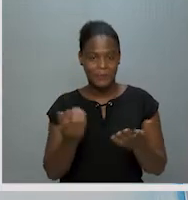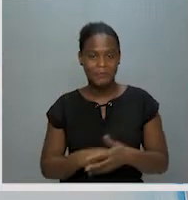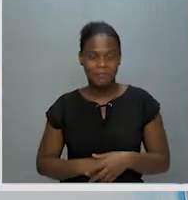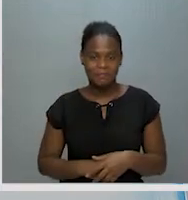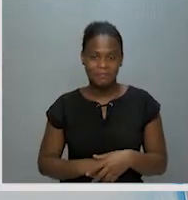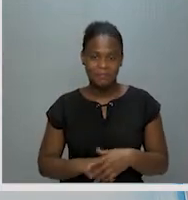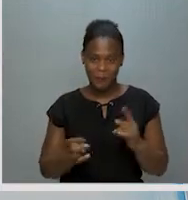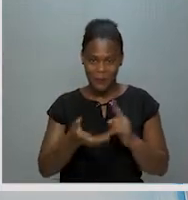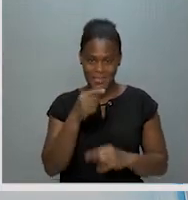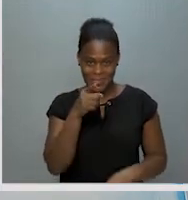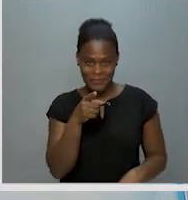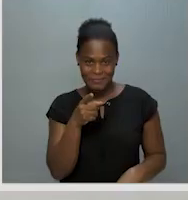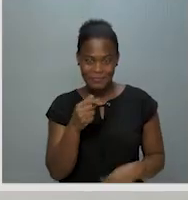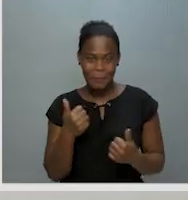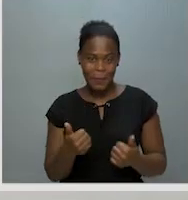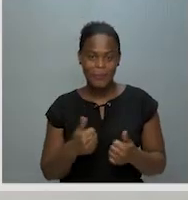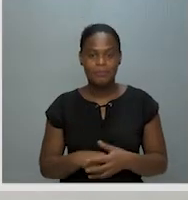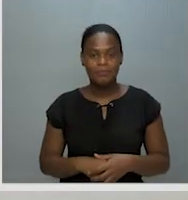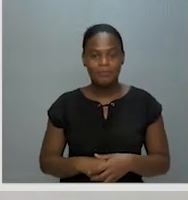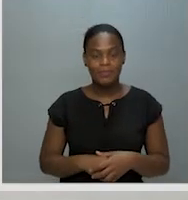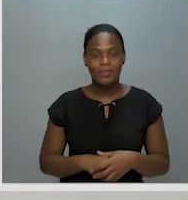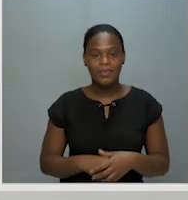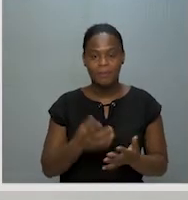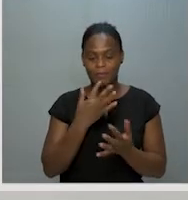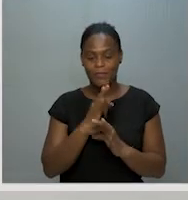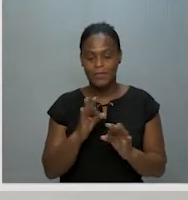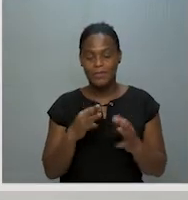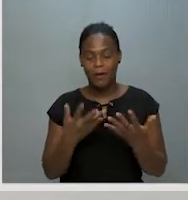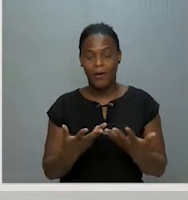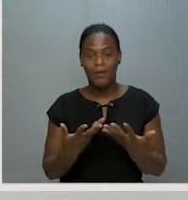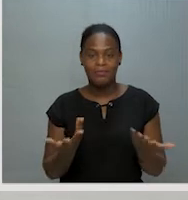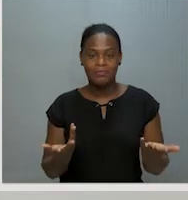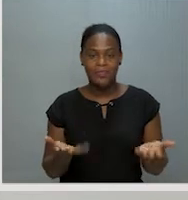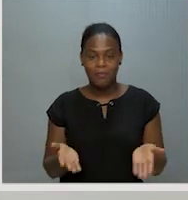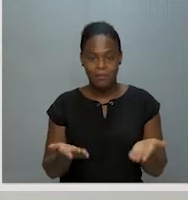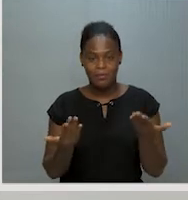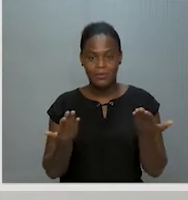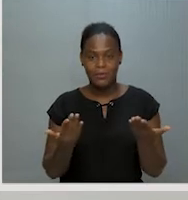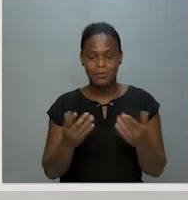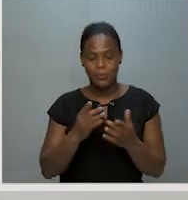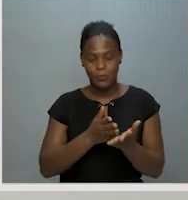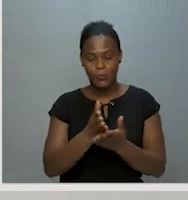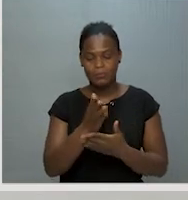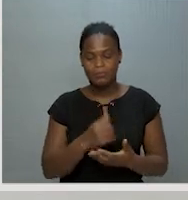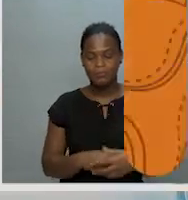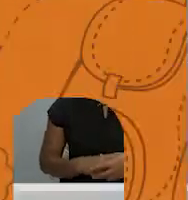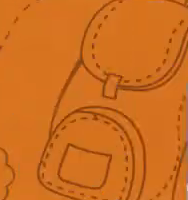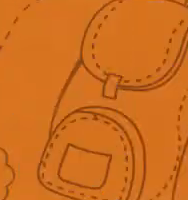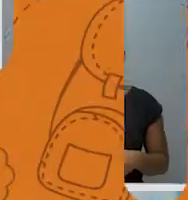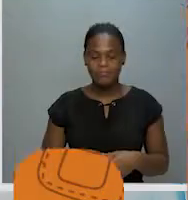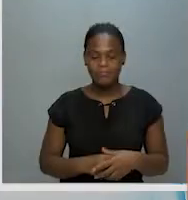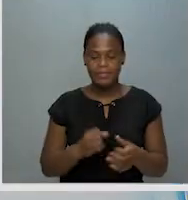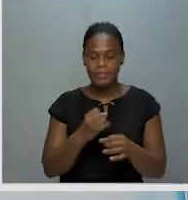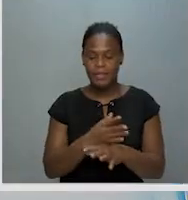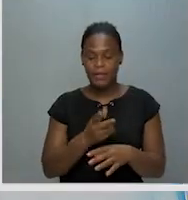instituições. Conseguiram? Muito bem, perfeito. Então, sendo assim, vamos avançando.